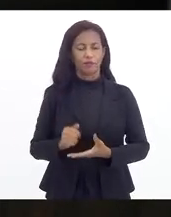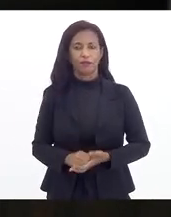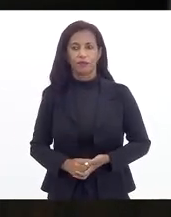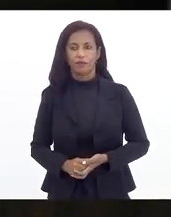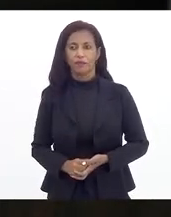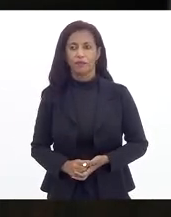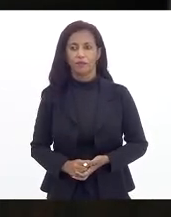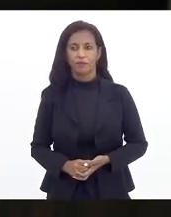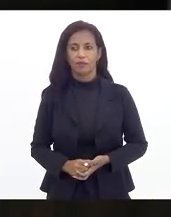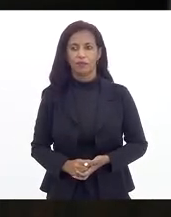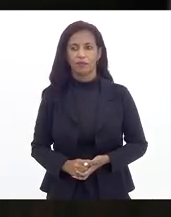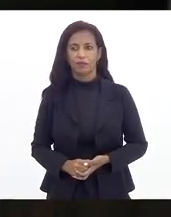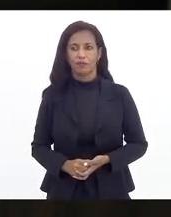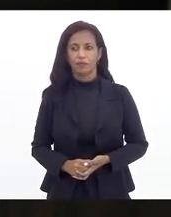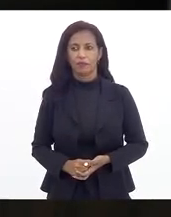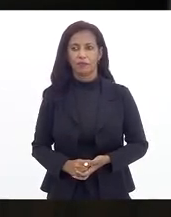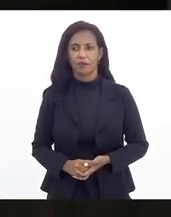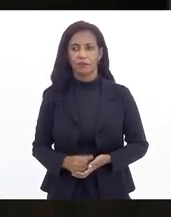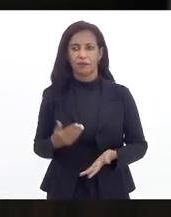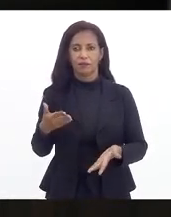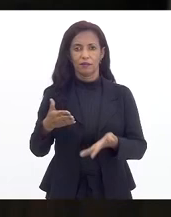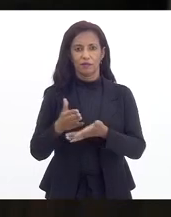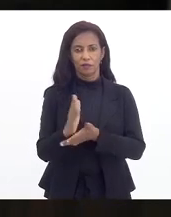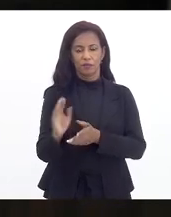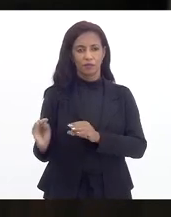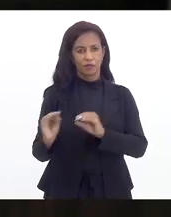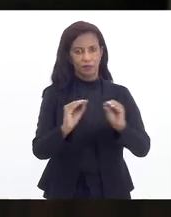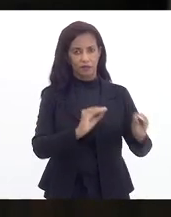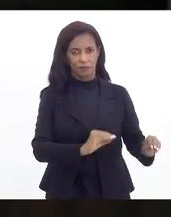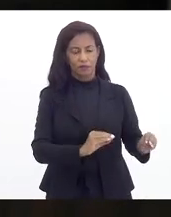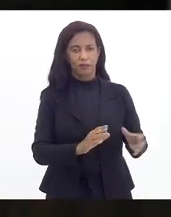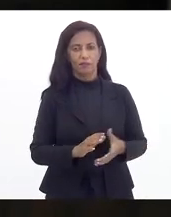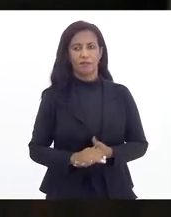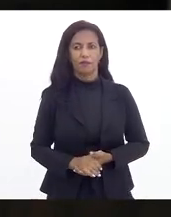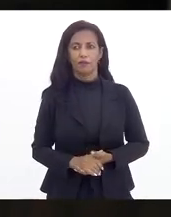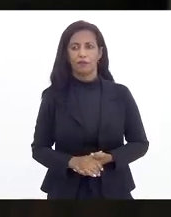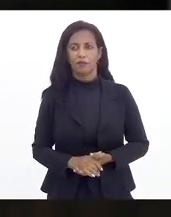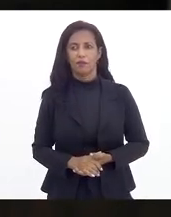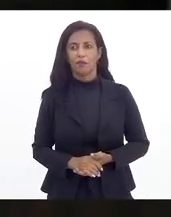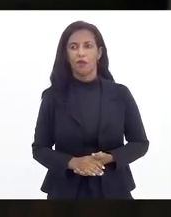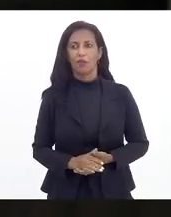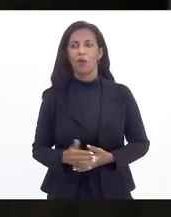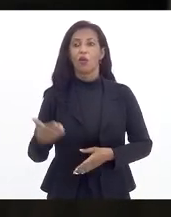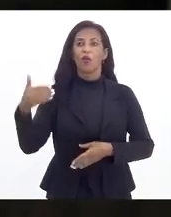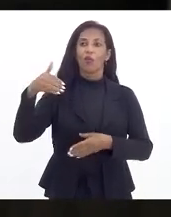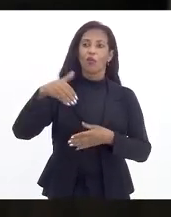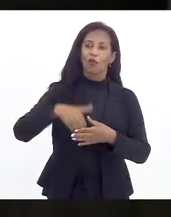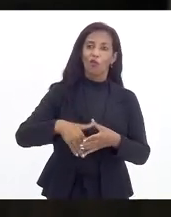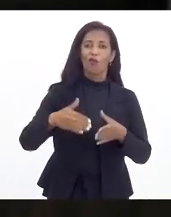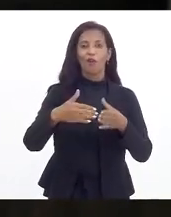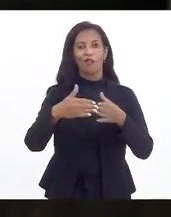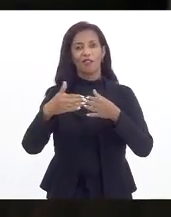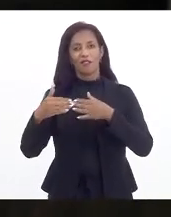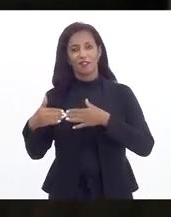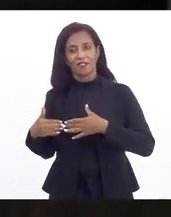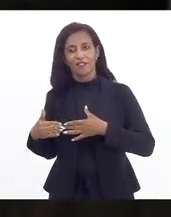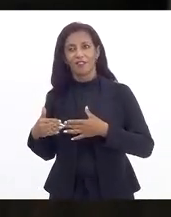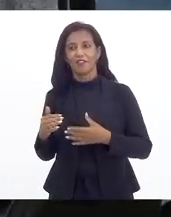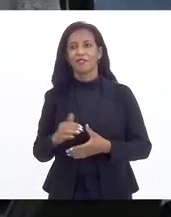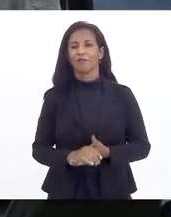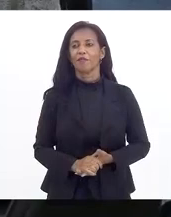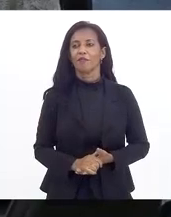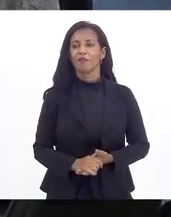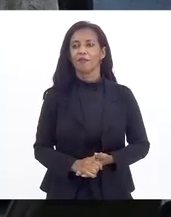que aprovam, permaneçam como estão. Aprovada vai a promulgação com voto pela abstenção do novo e do velho. E o voto,